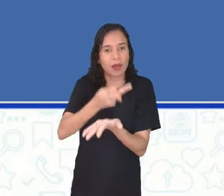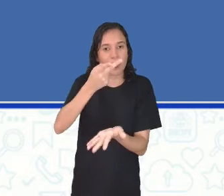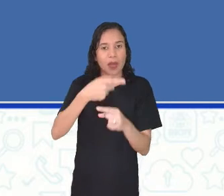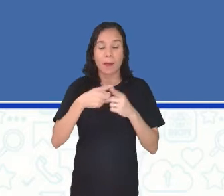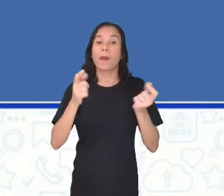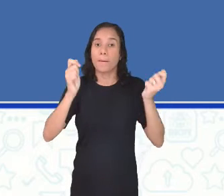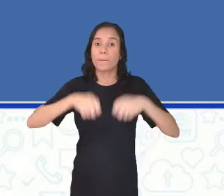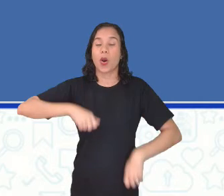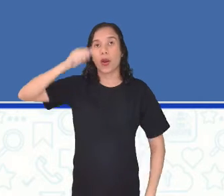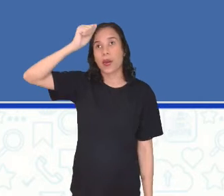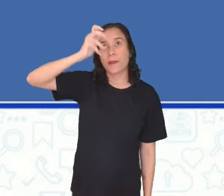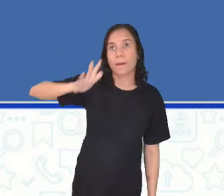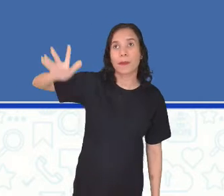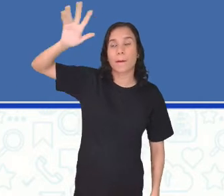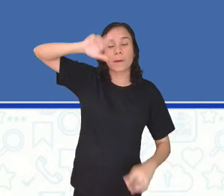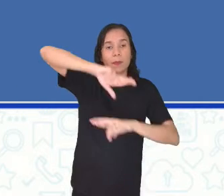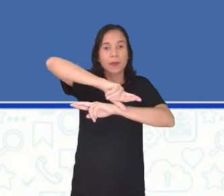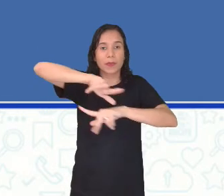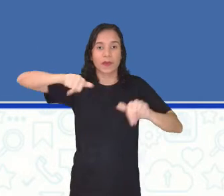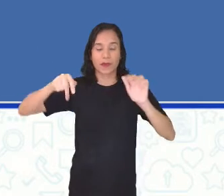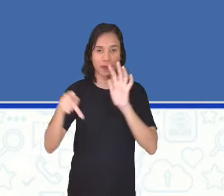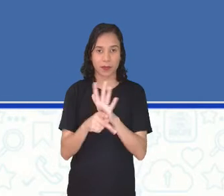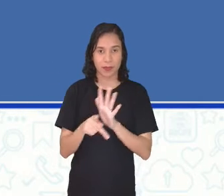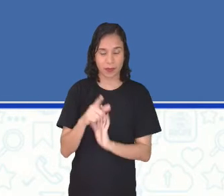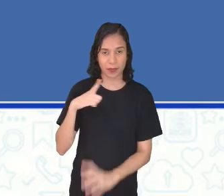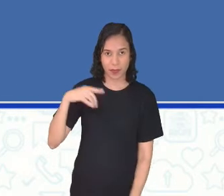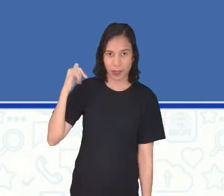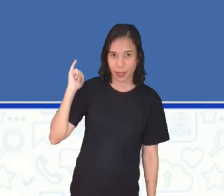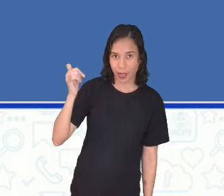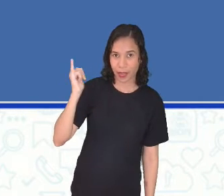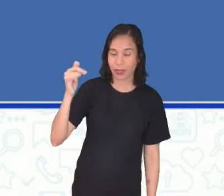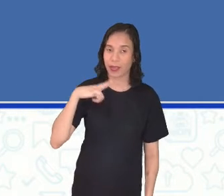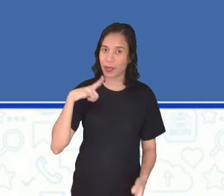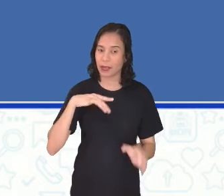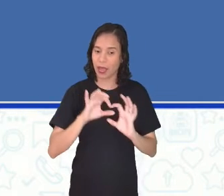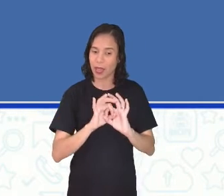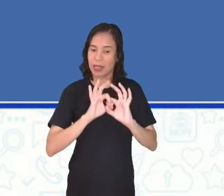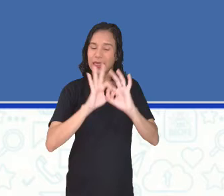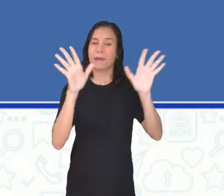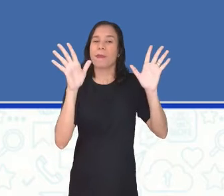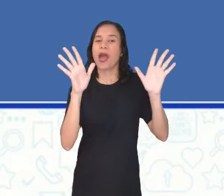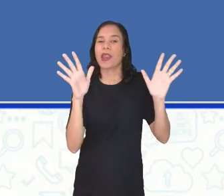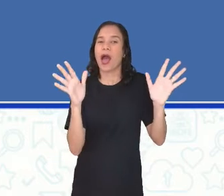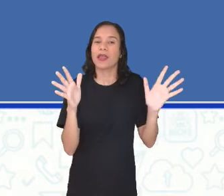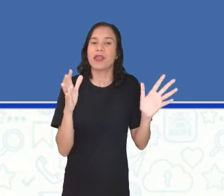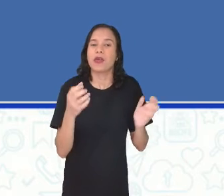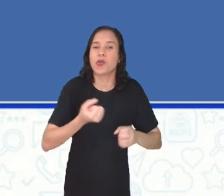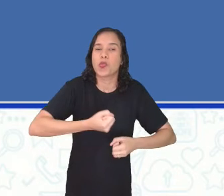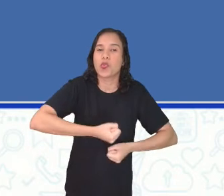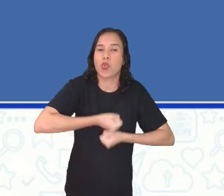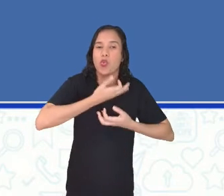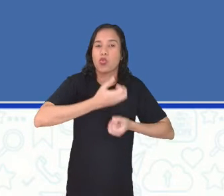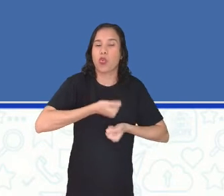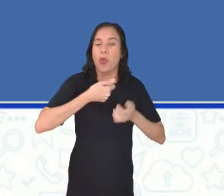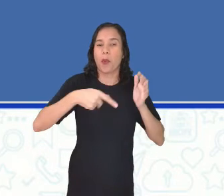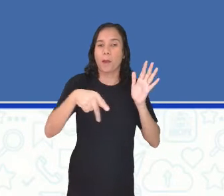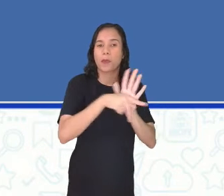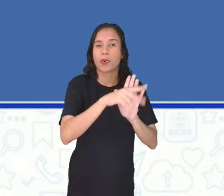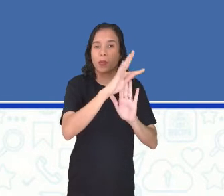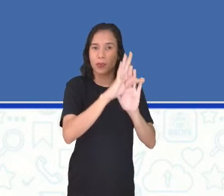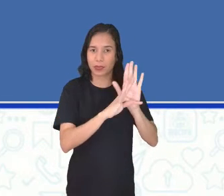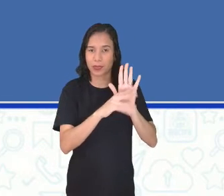poder imaginativo das narrativas criadas. Há também uma certa liberdade poética que pertence apenas aos